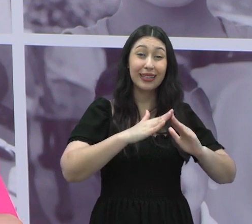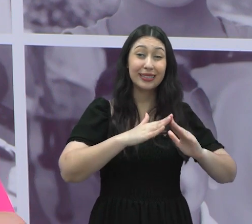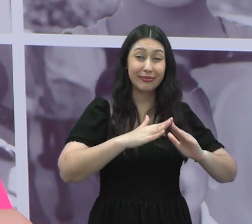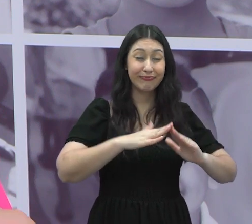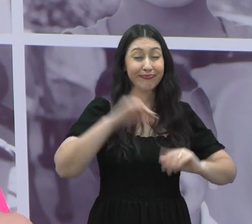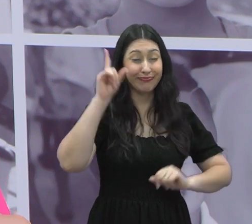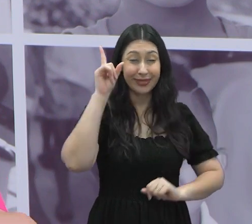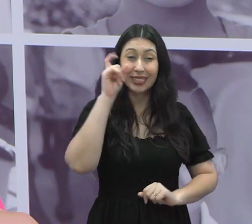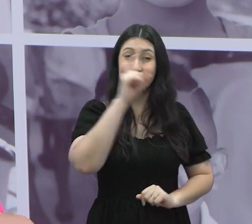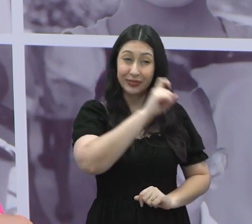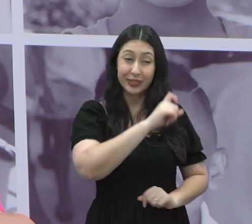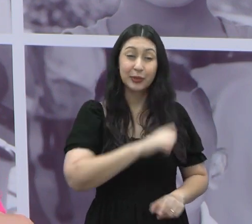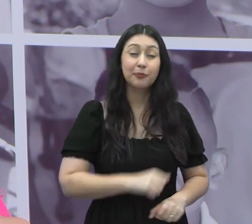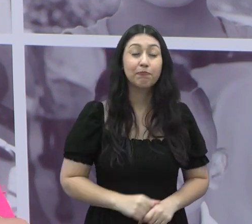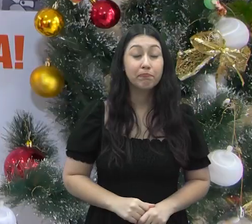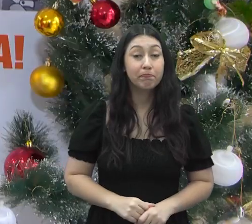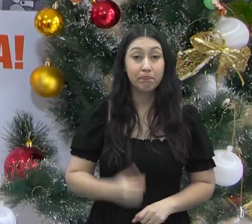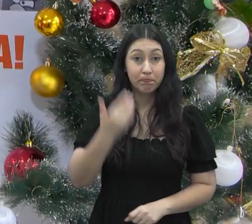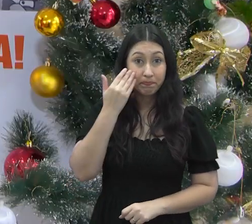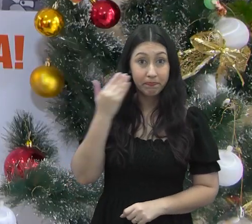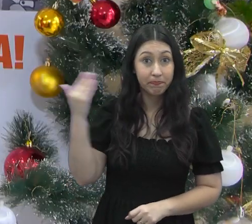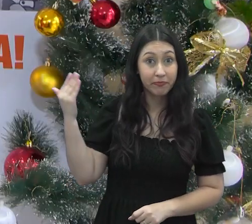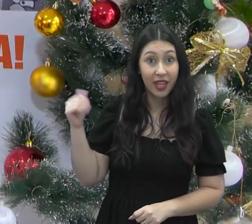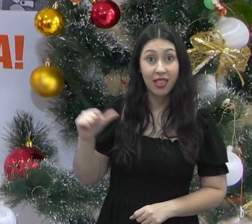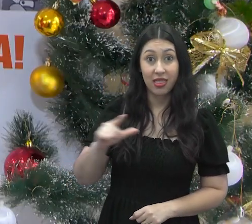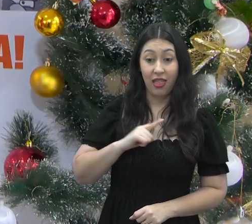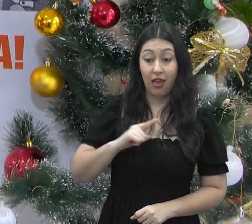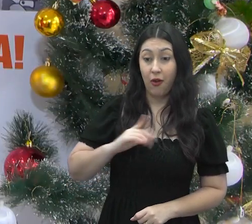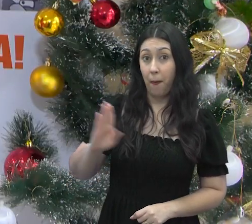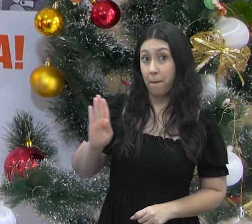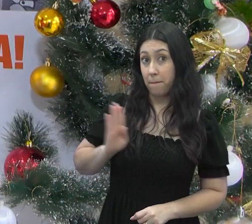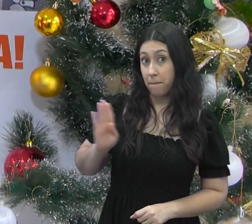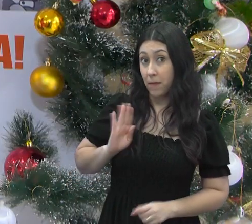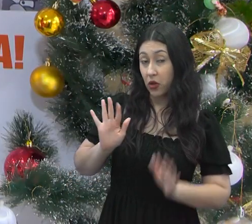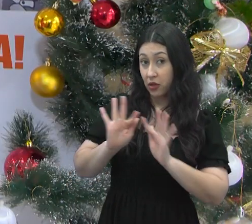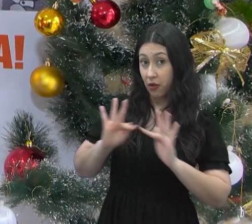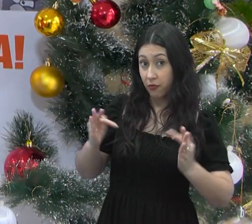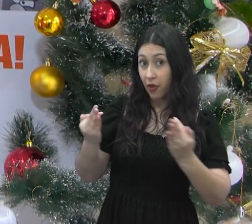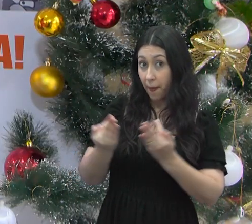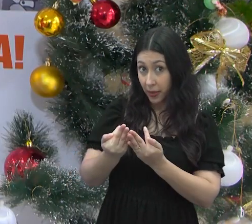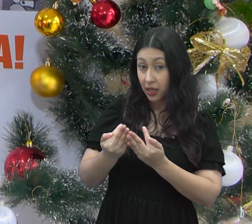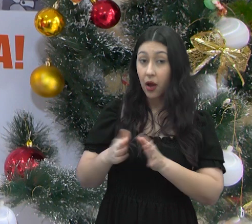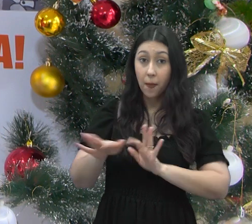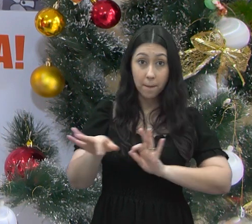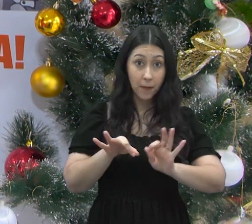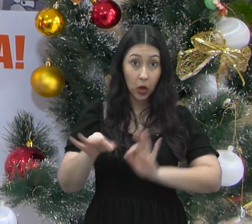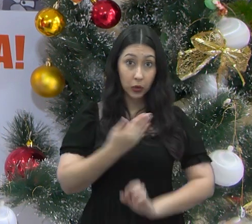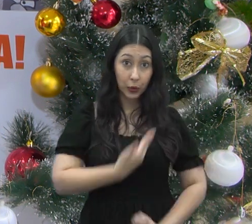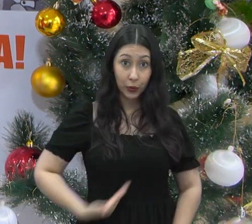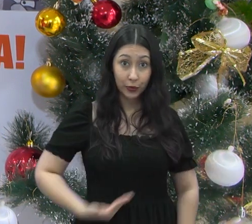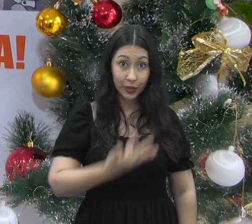tem que sair para se virar e procurar, né? A dona de casa recebe o Bolsa Família, programa do